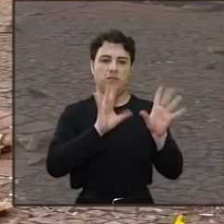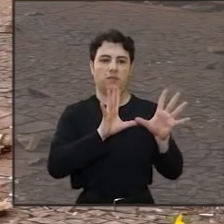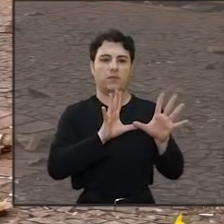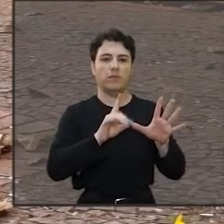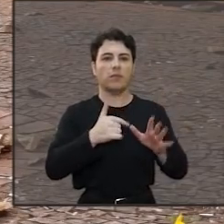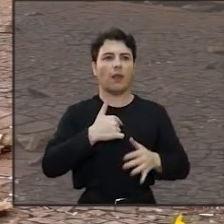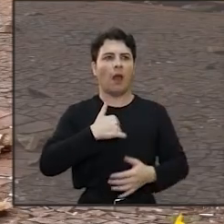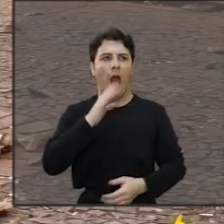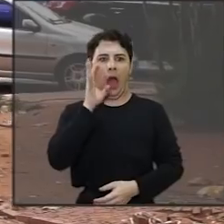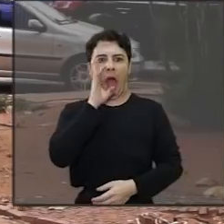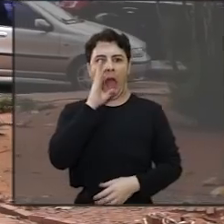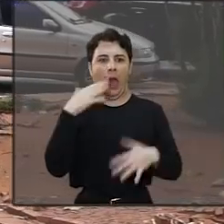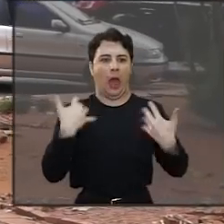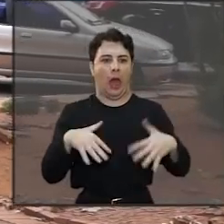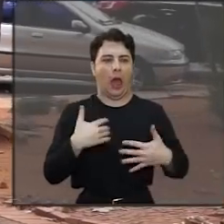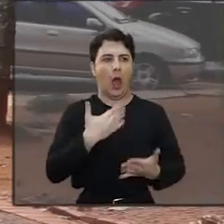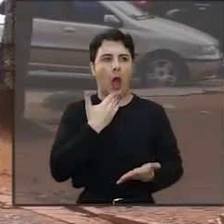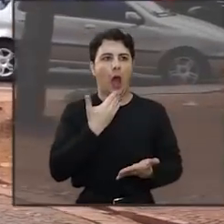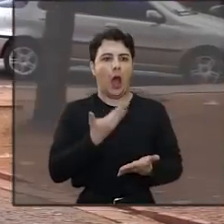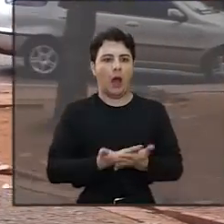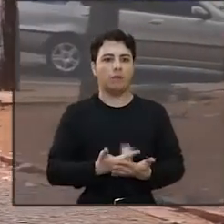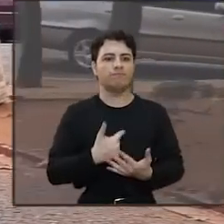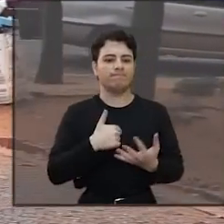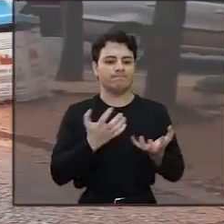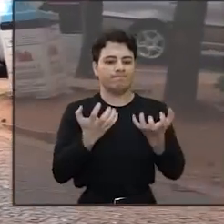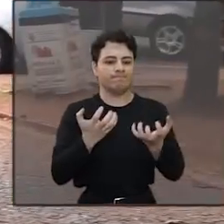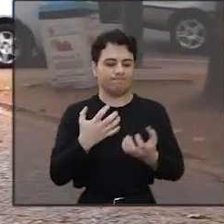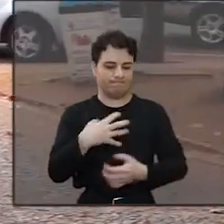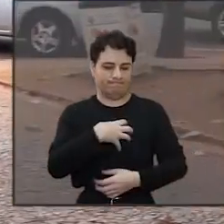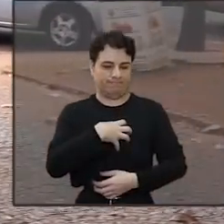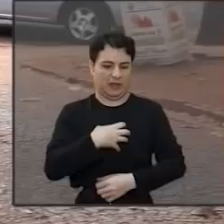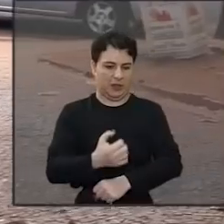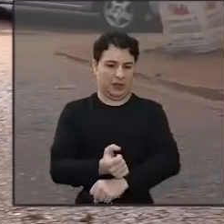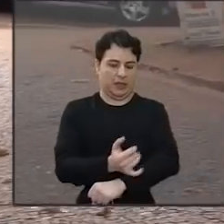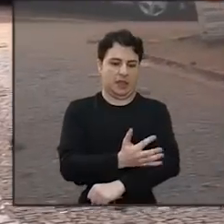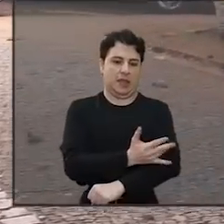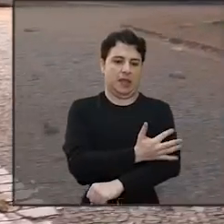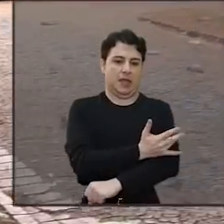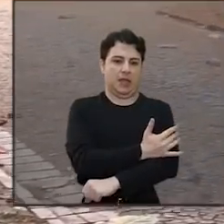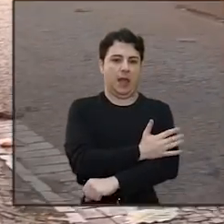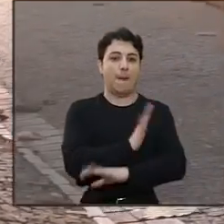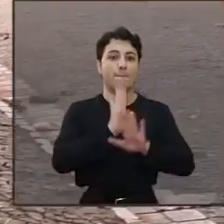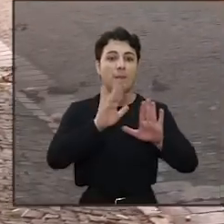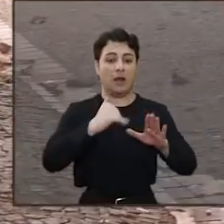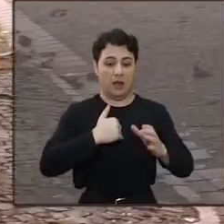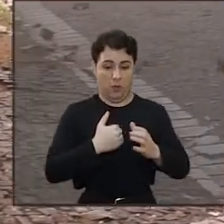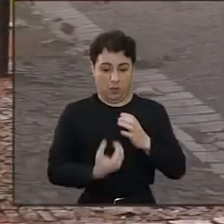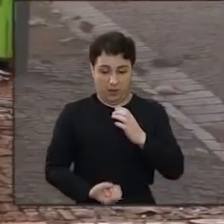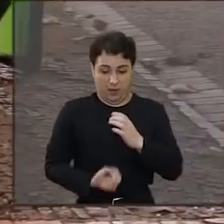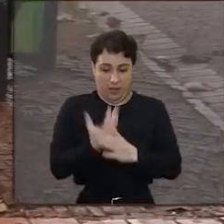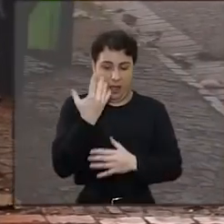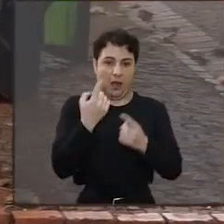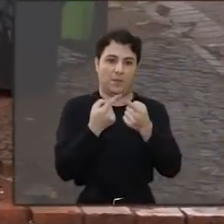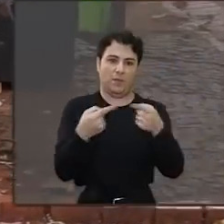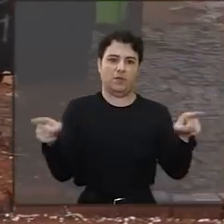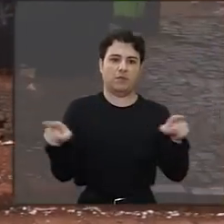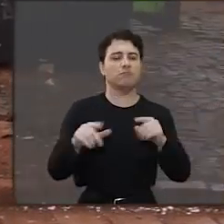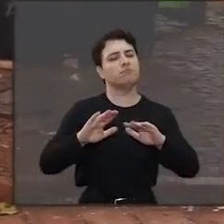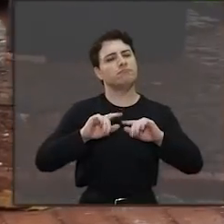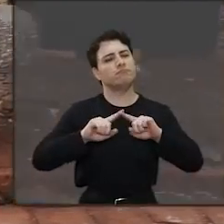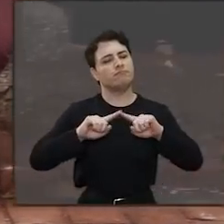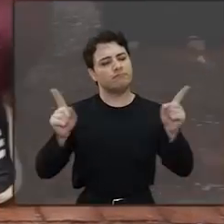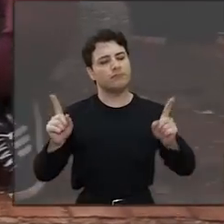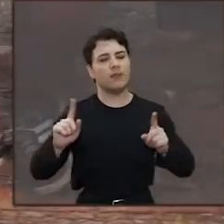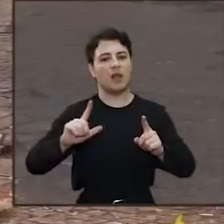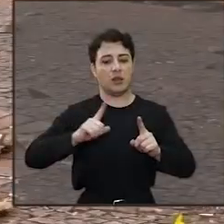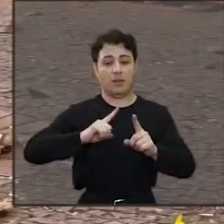E aí naquela hora eu fiquei impressionado assim com a resposta. E aí eu quis sentir aquilo da música que eu tivesse criado, né, não só do